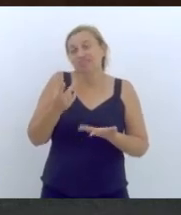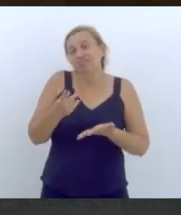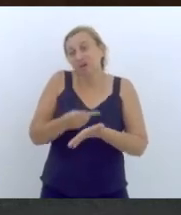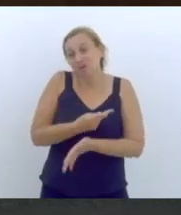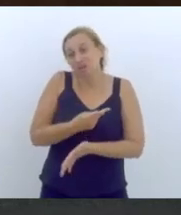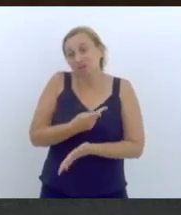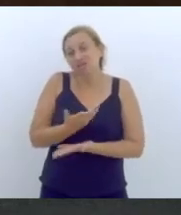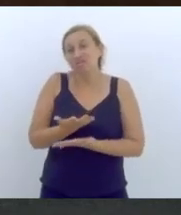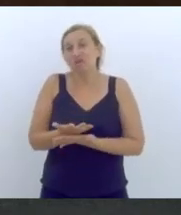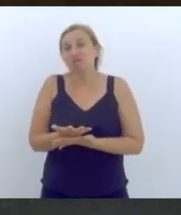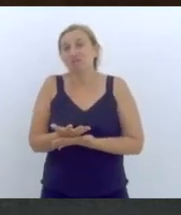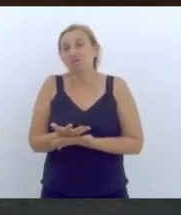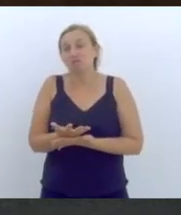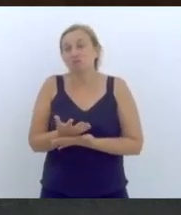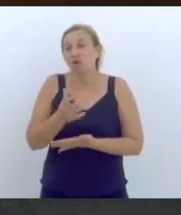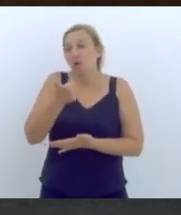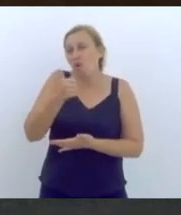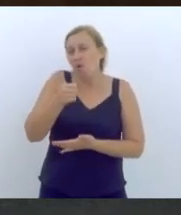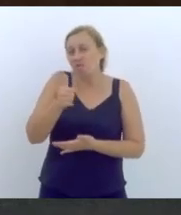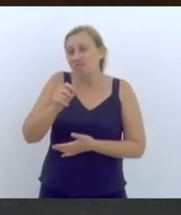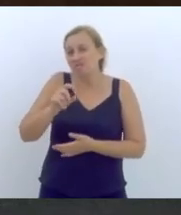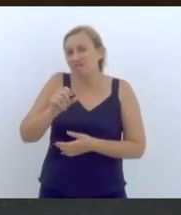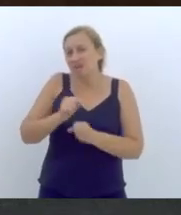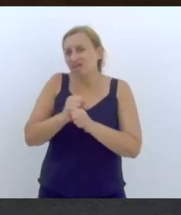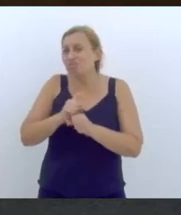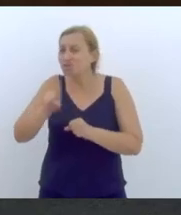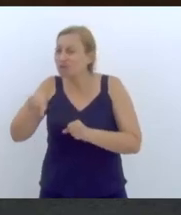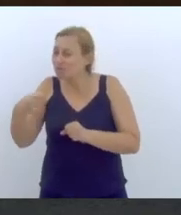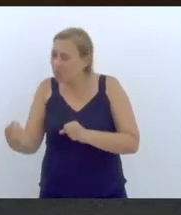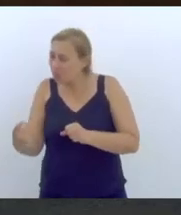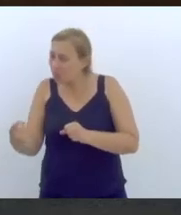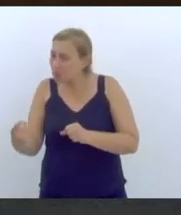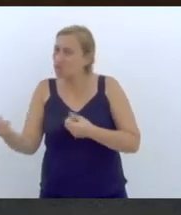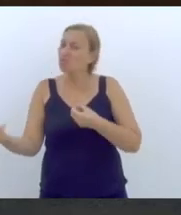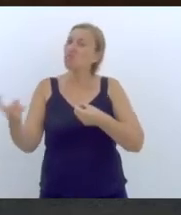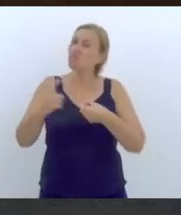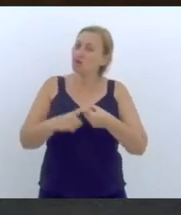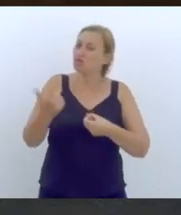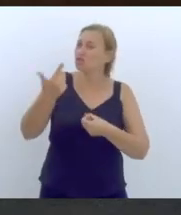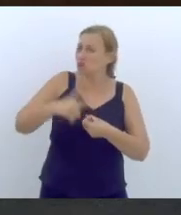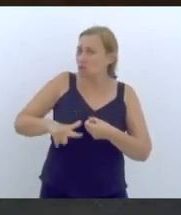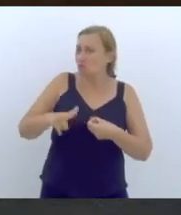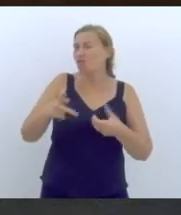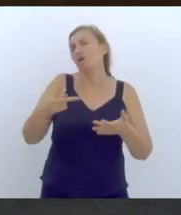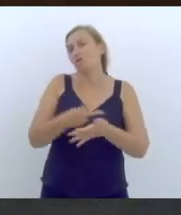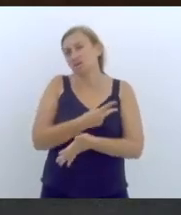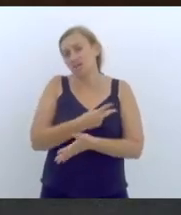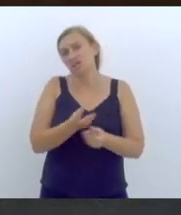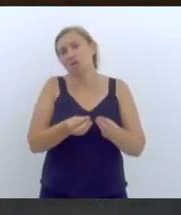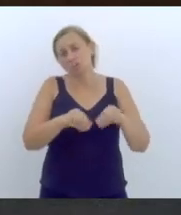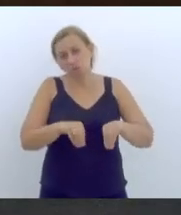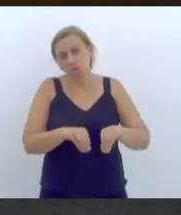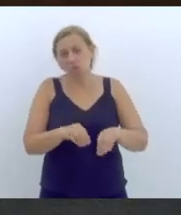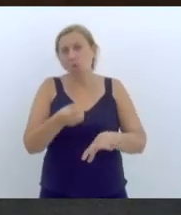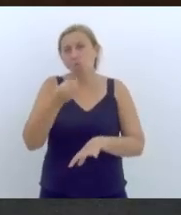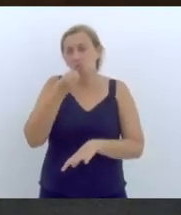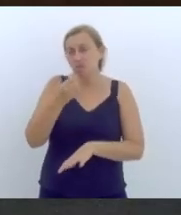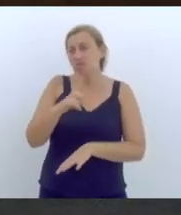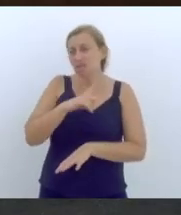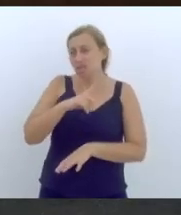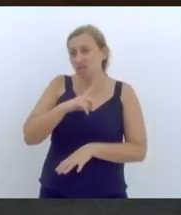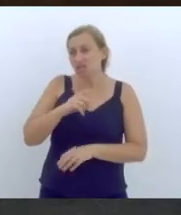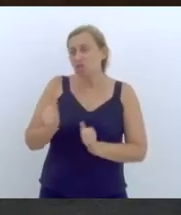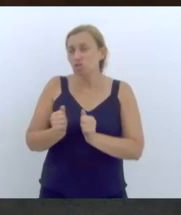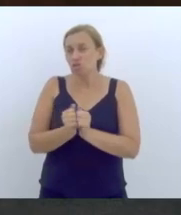da tragédia. 11 anos depois da tragédia, a tragédia volta a se repetir. E eu tive a oportunidade, ao lado do